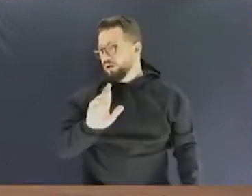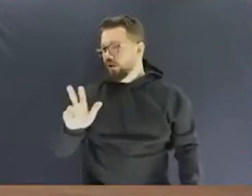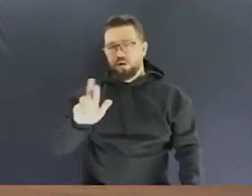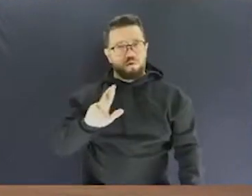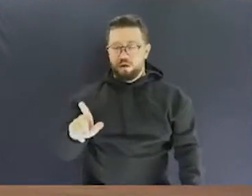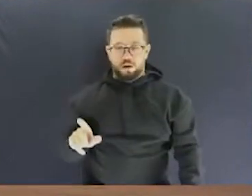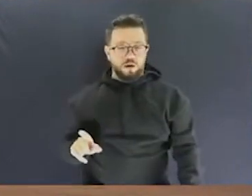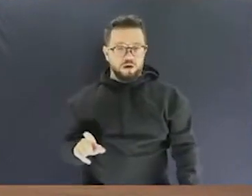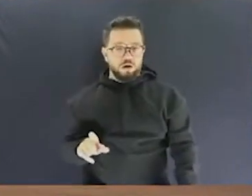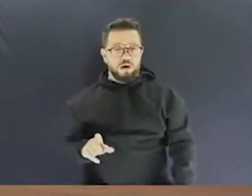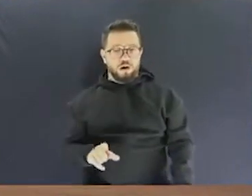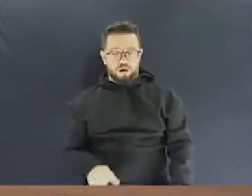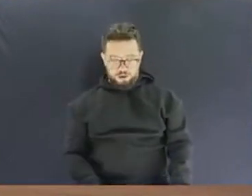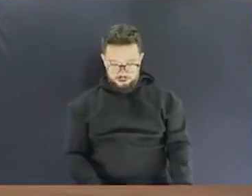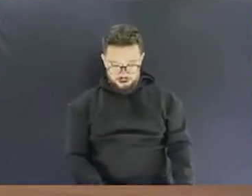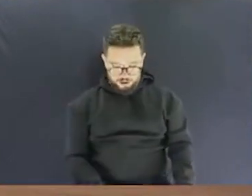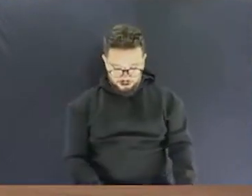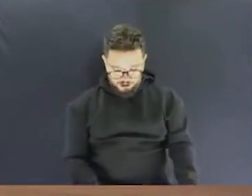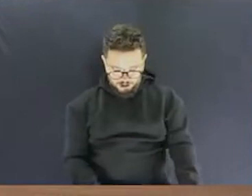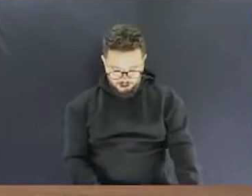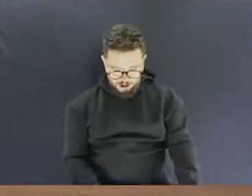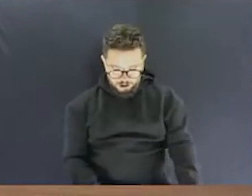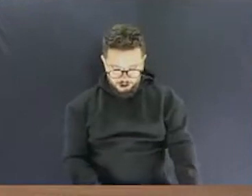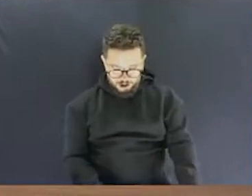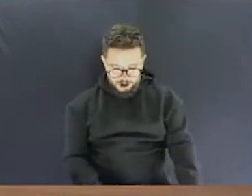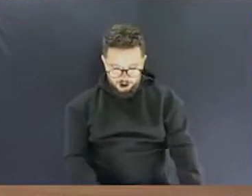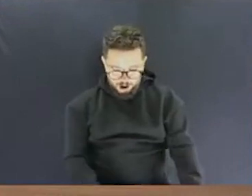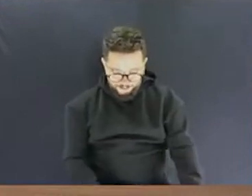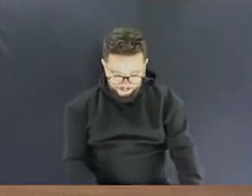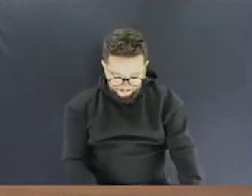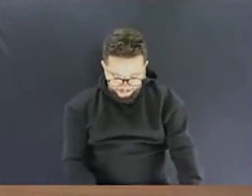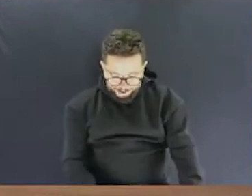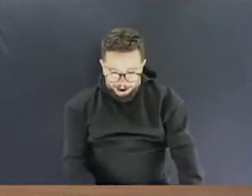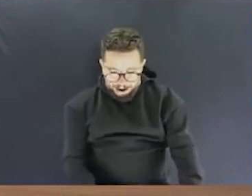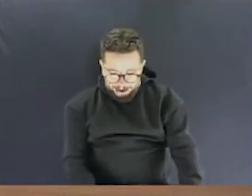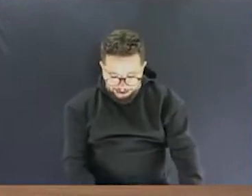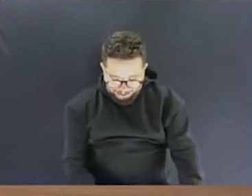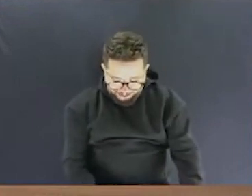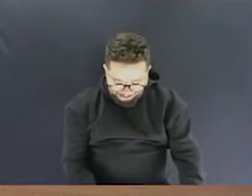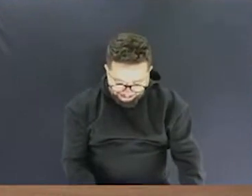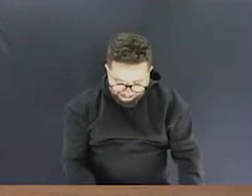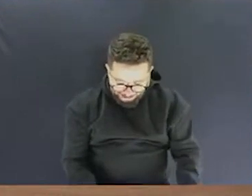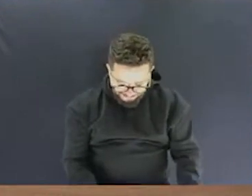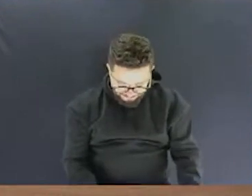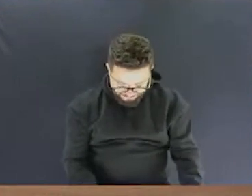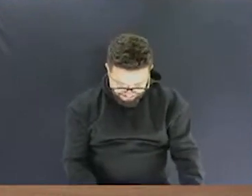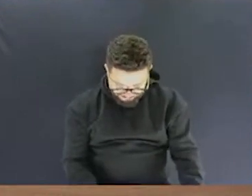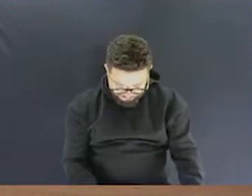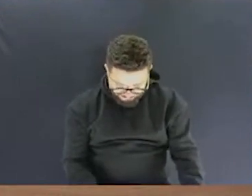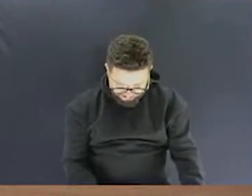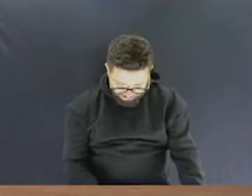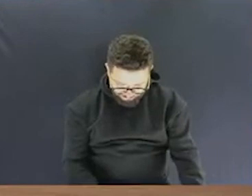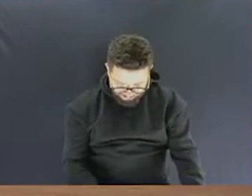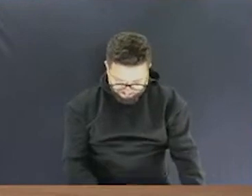ainda, porque aparentemente, pelo relatório, essa informação não está correspondendo à realidade. E aí algumas outras,